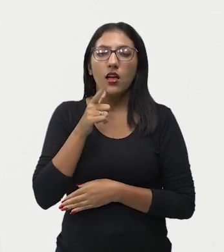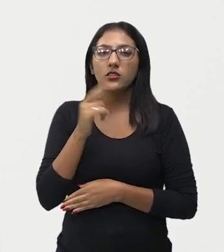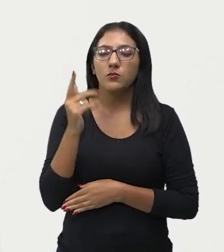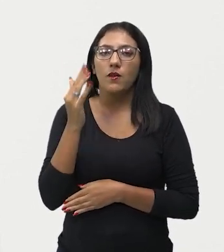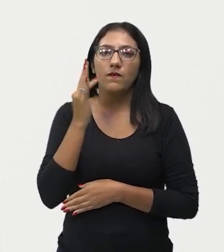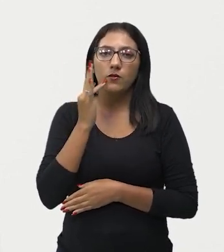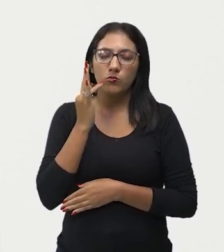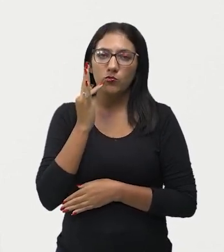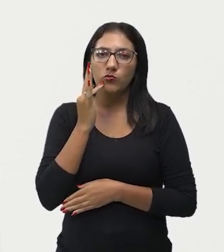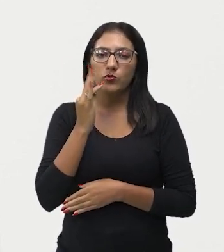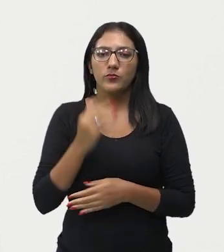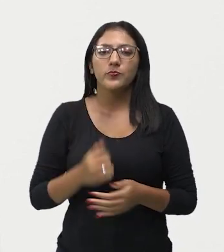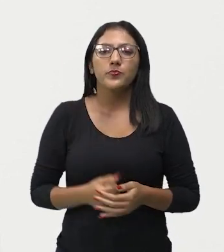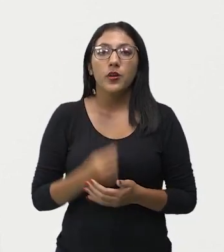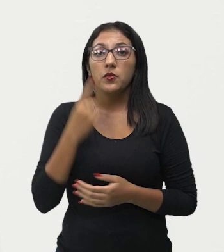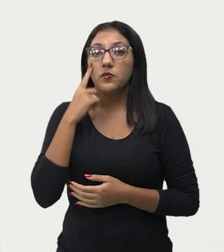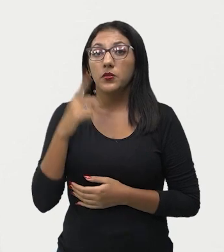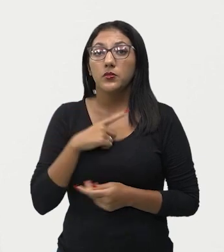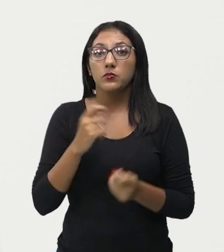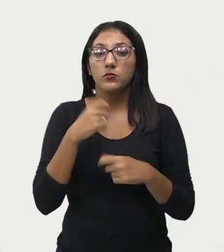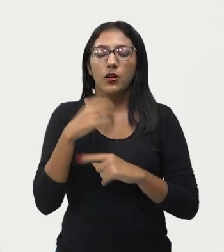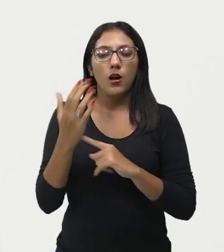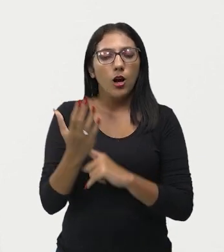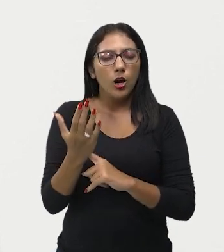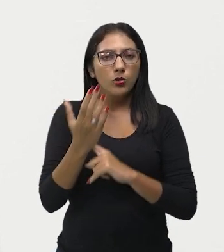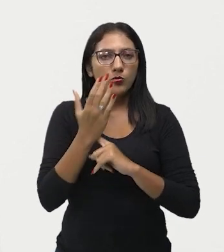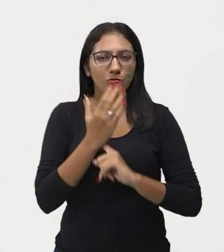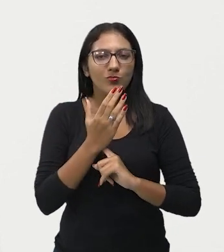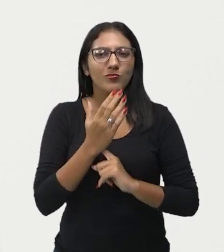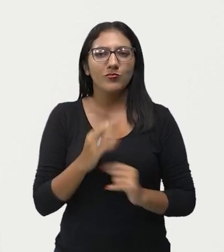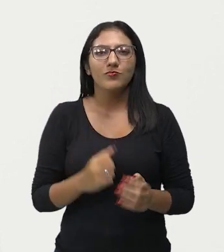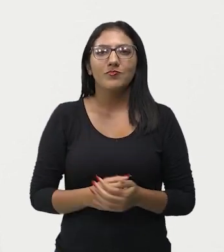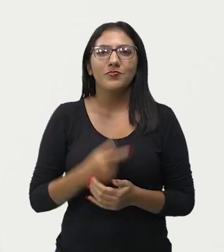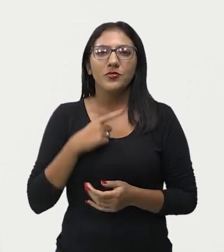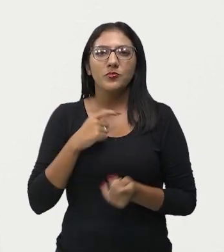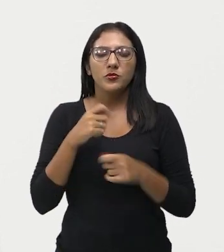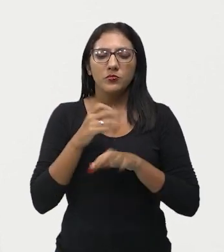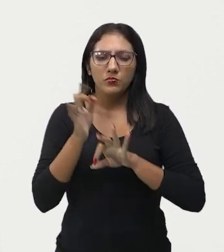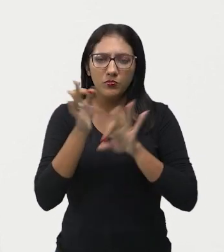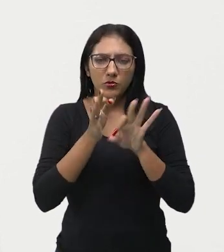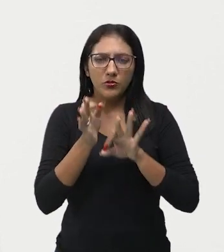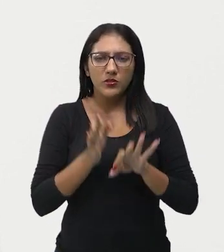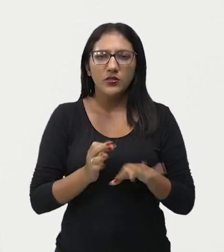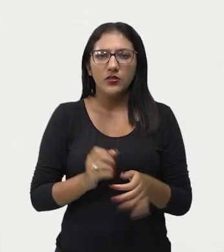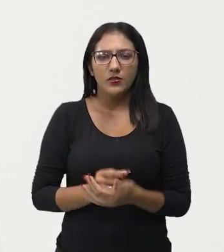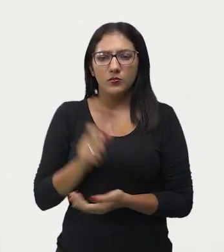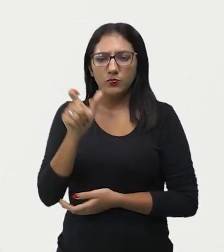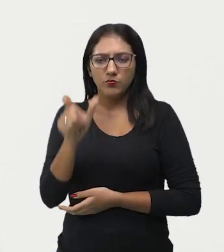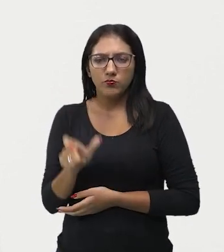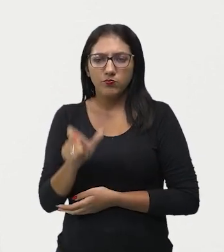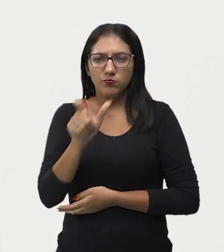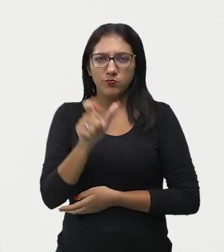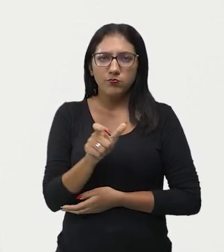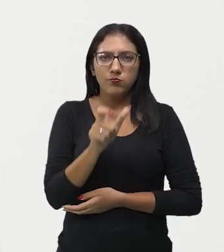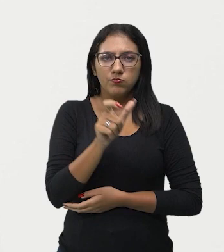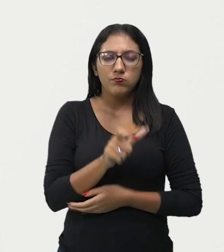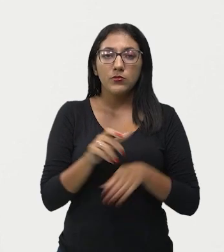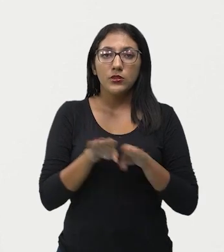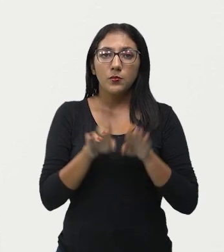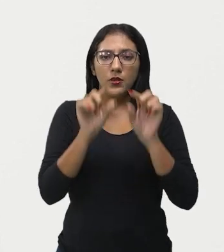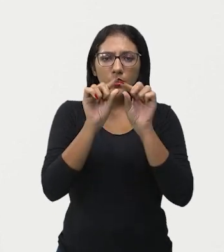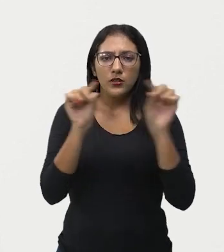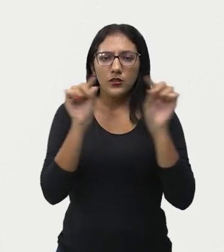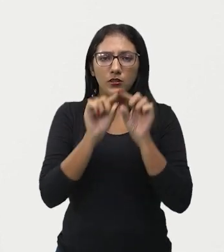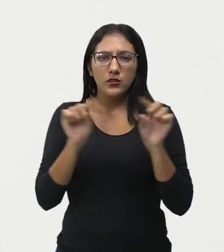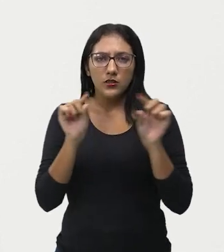a tabela, ela nos ajuda, o fato de estar distribuído em colunas e linha,